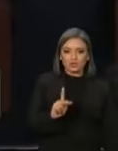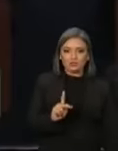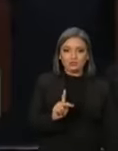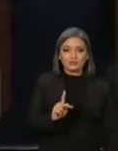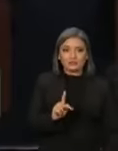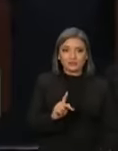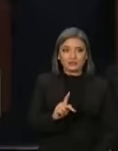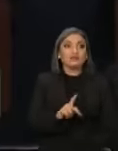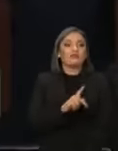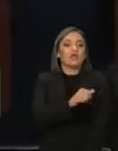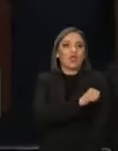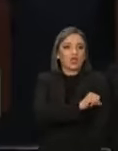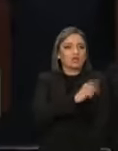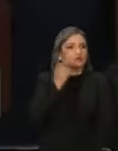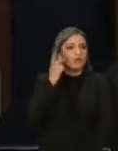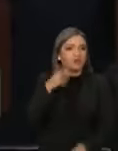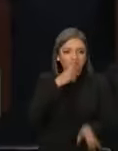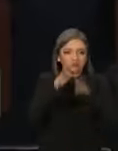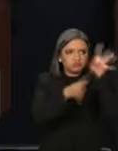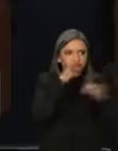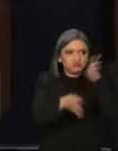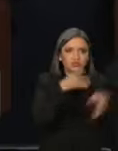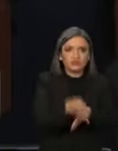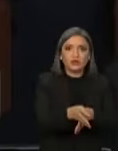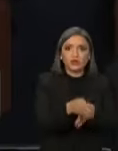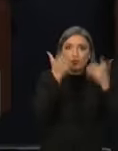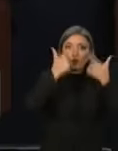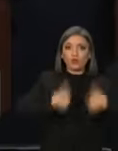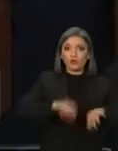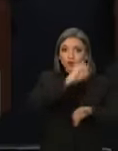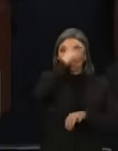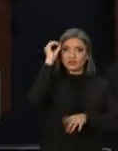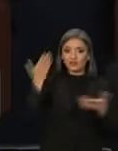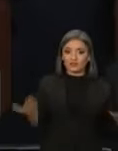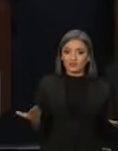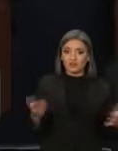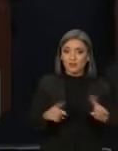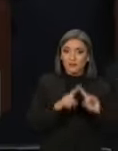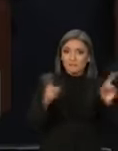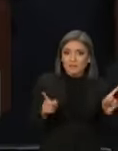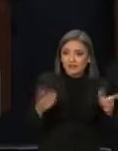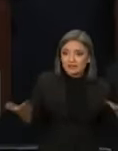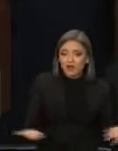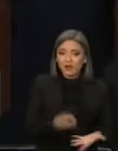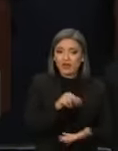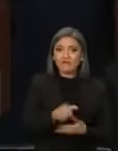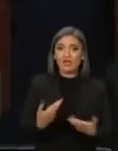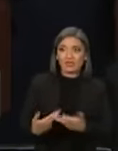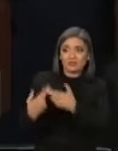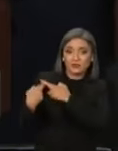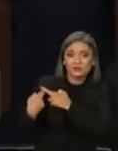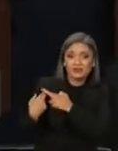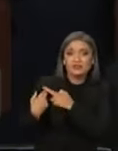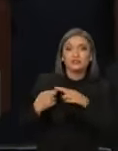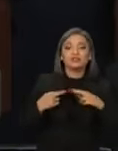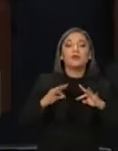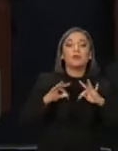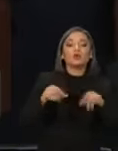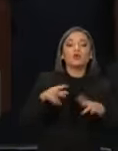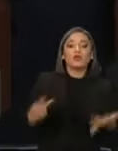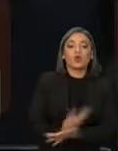absolvidos. Não se pode reconhecer uma responsabilidade solidária por todos os danos ocorridos em 8 de